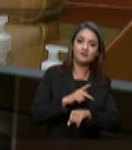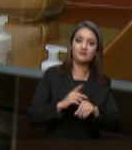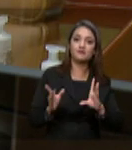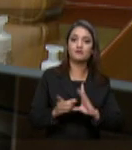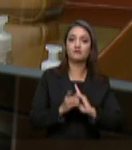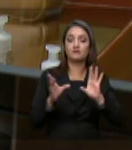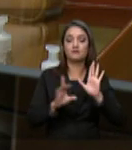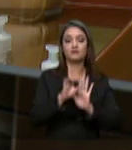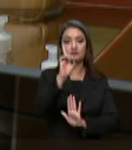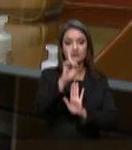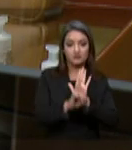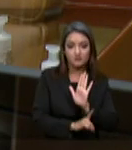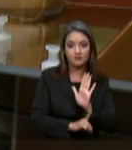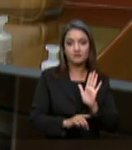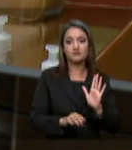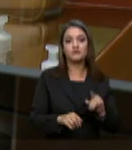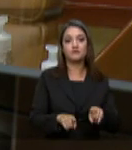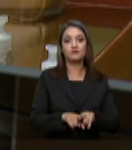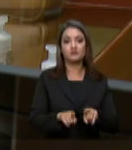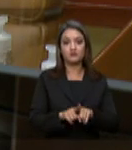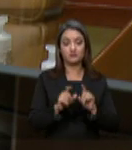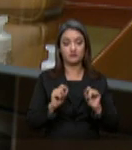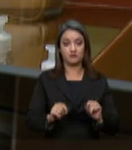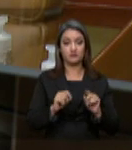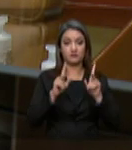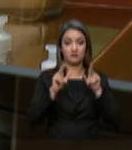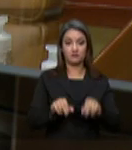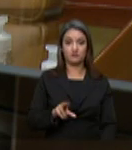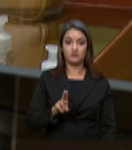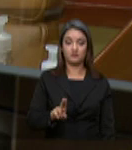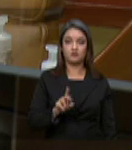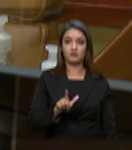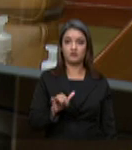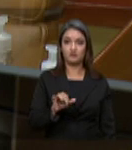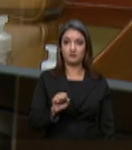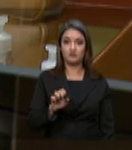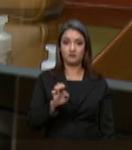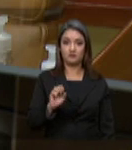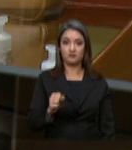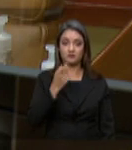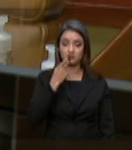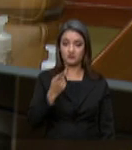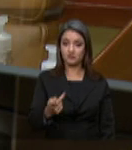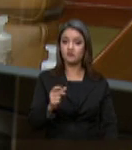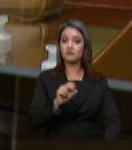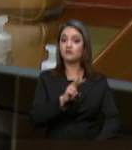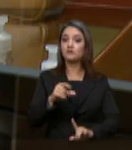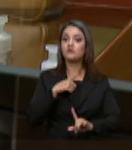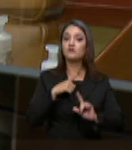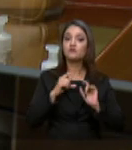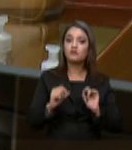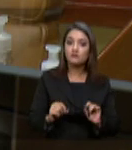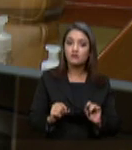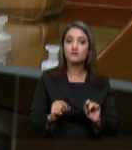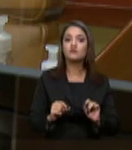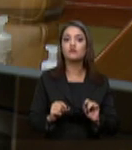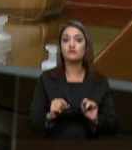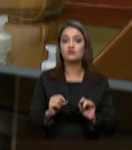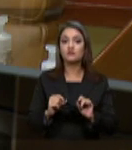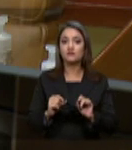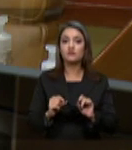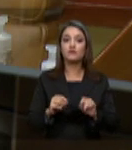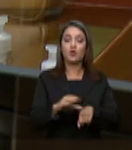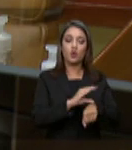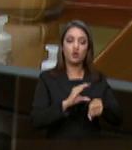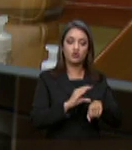direito e Como disse Ulysses Guimarães aquela sessão de cinco de Outubro de1988 vigorará enquanto vigorar a